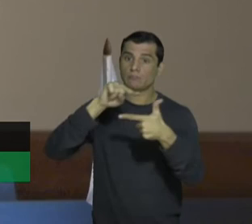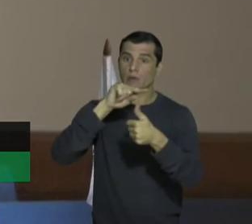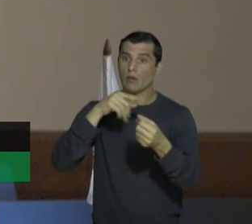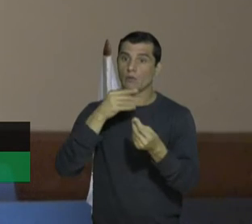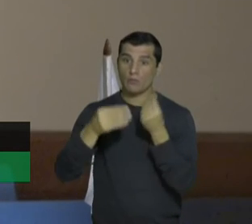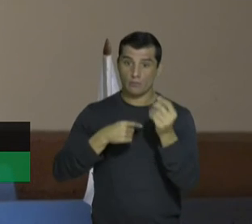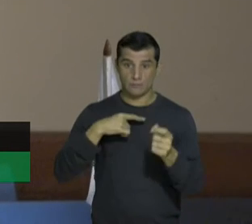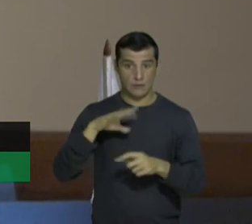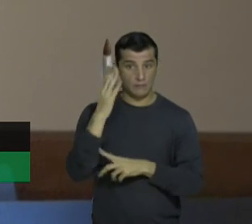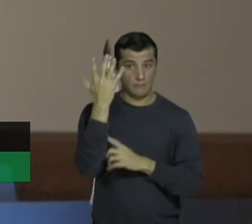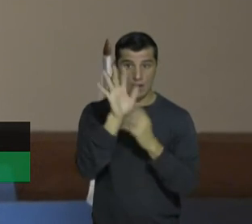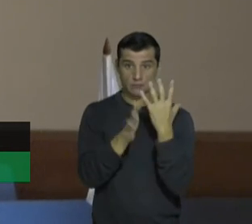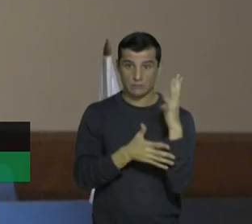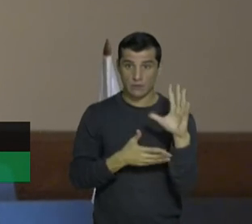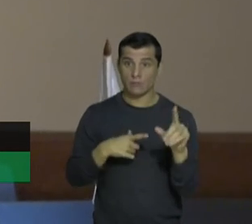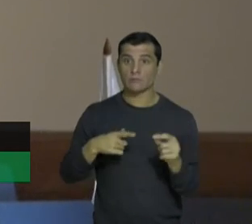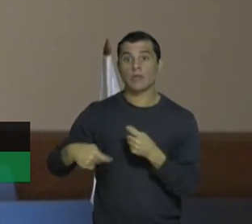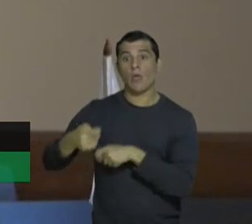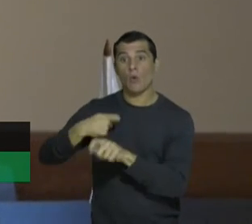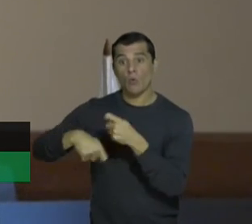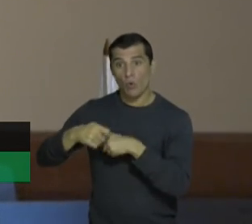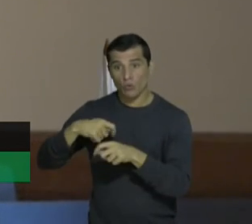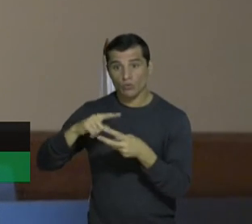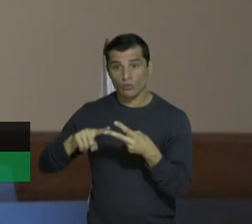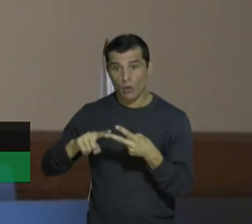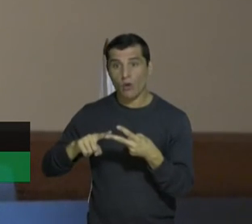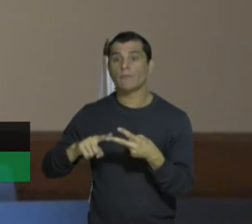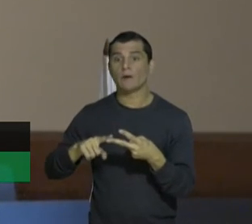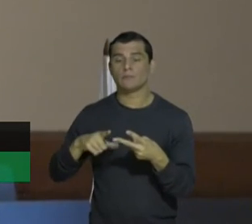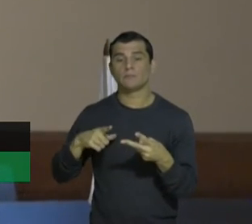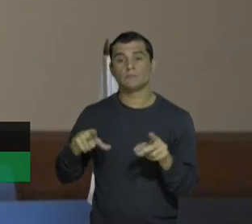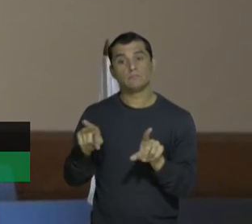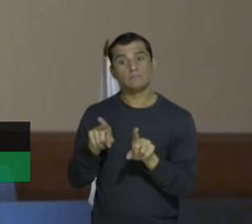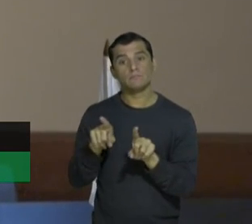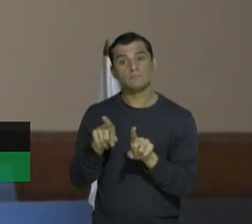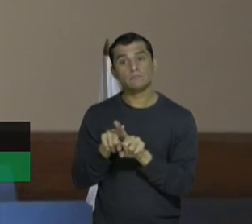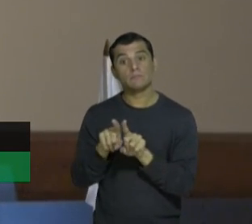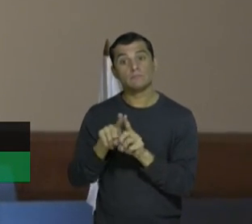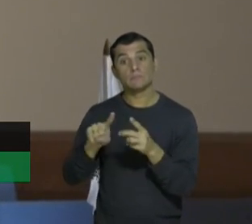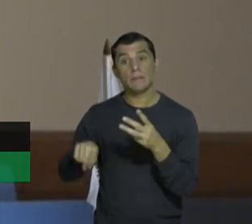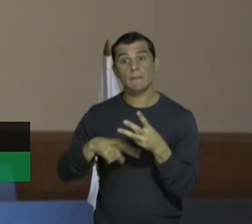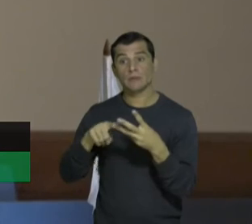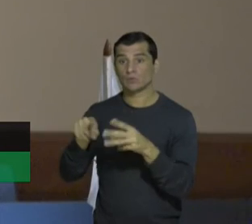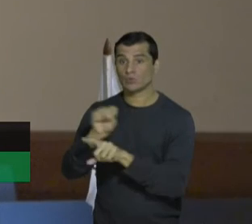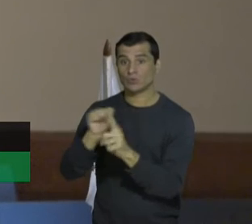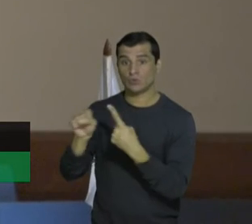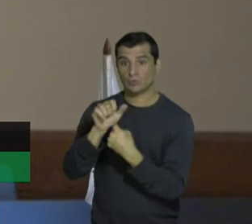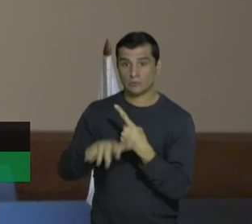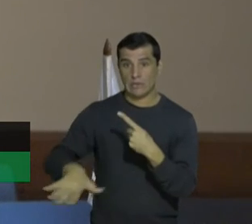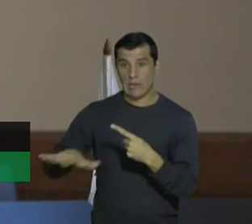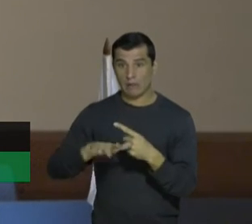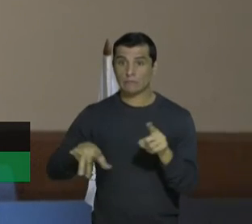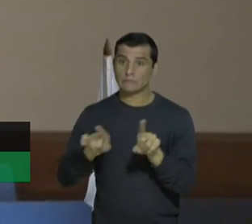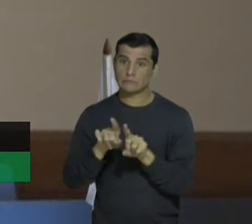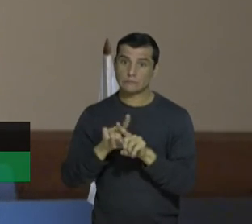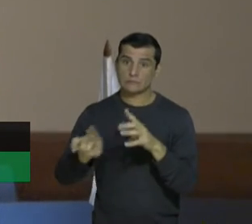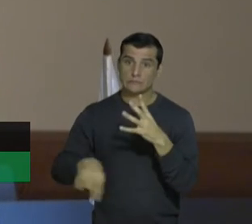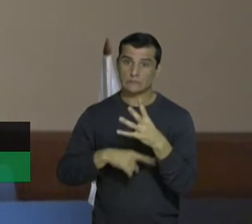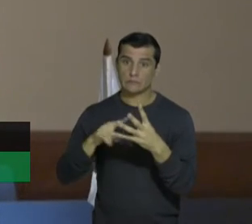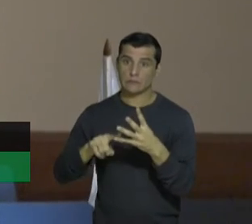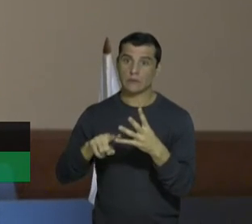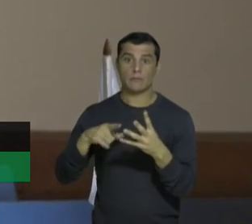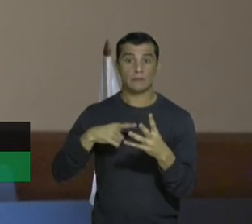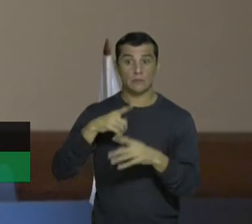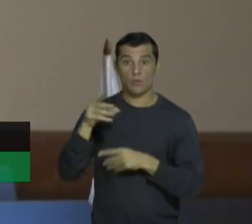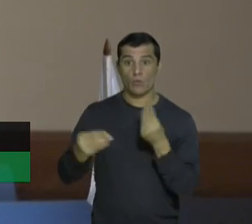questão ambiental na questão Econômica eh sem sombra de dúvida na questão social mas também eh na